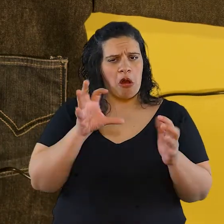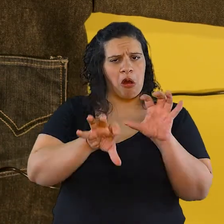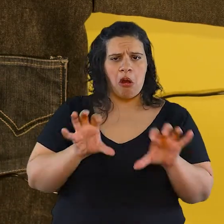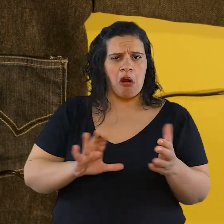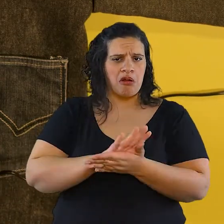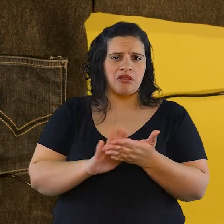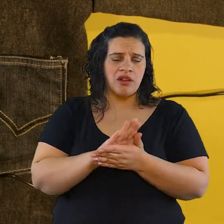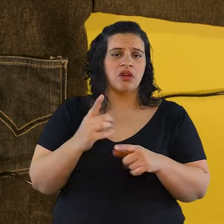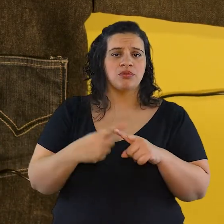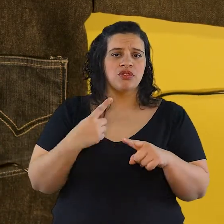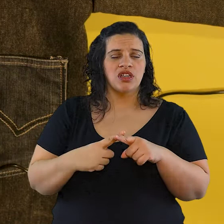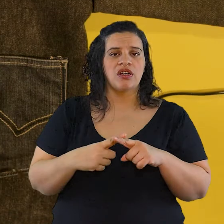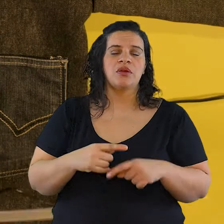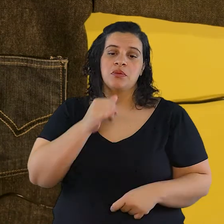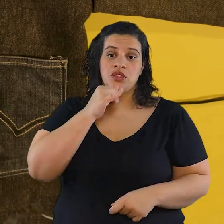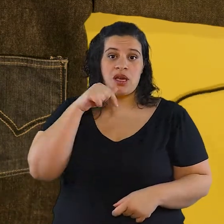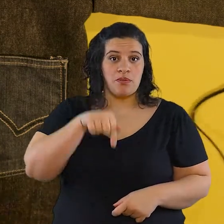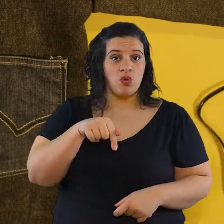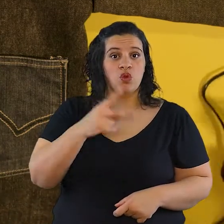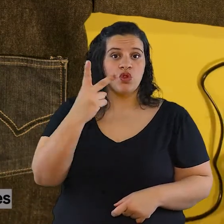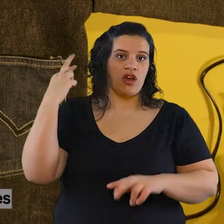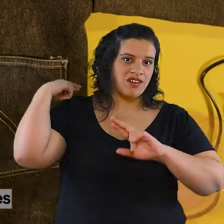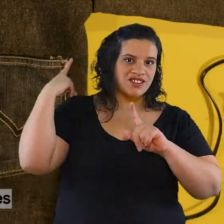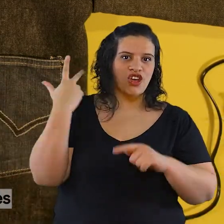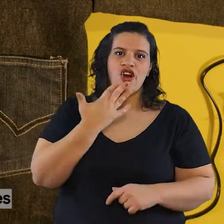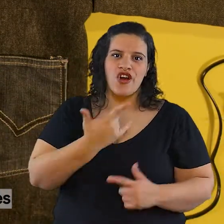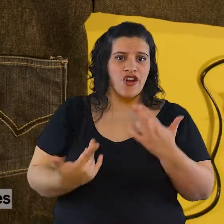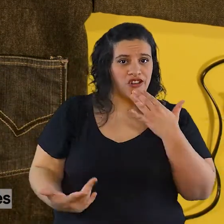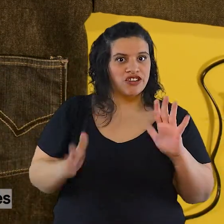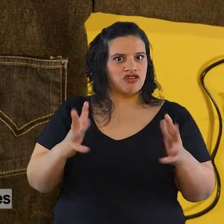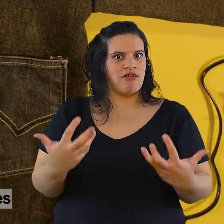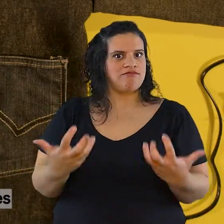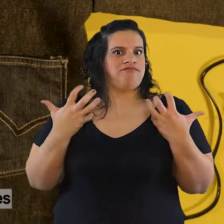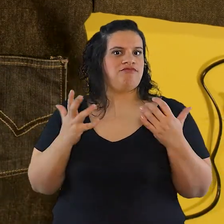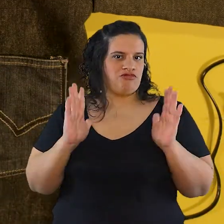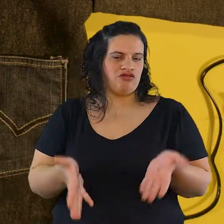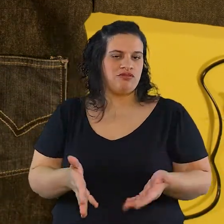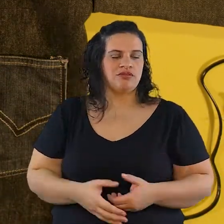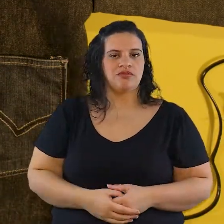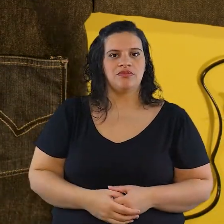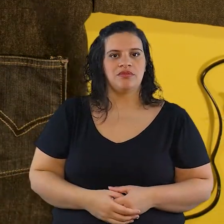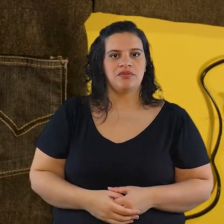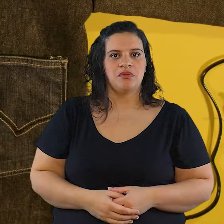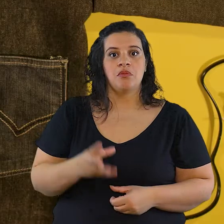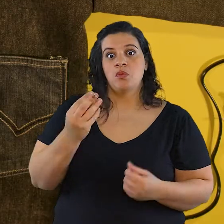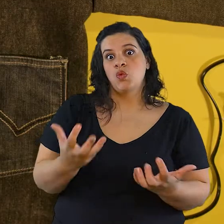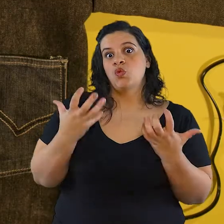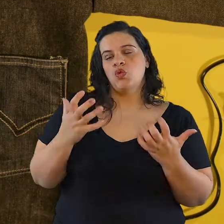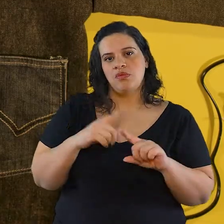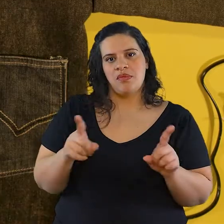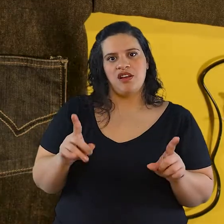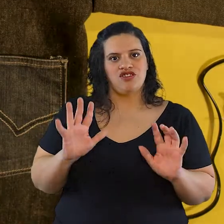então não precisa colar nada. Até porque o jeans, por exemplo, esse aqui que tem duas cores, ele já vai chamar um pouco de